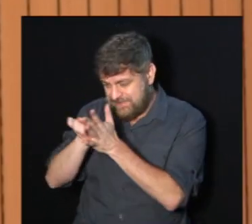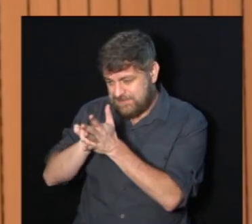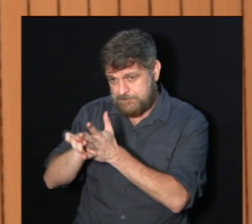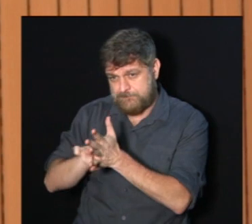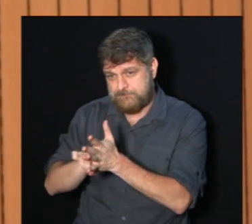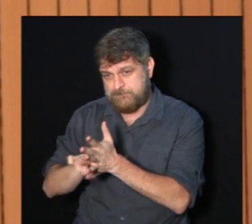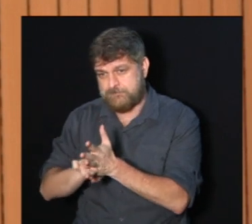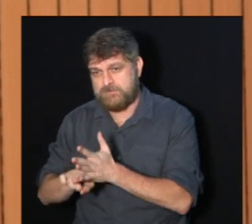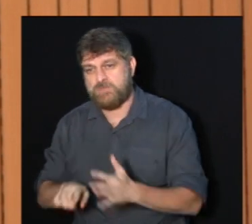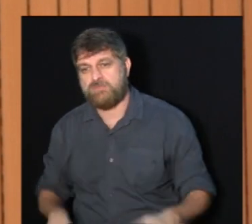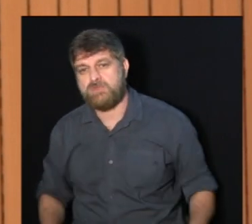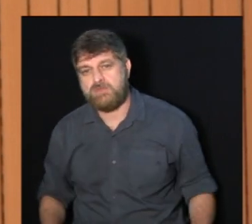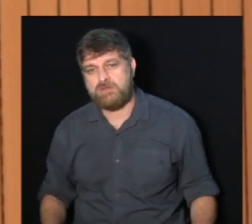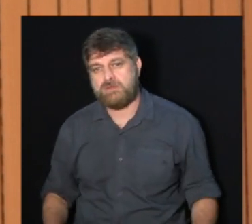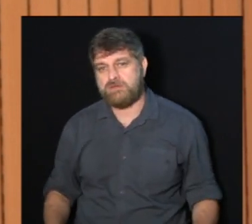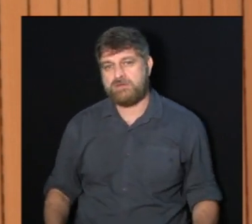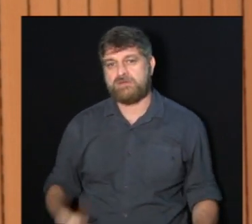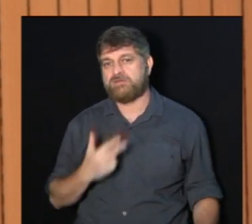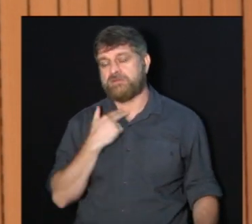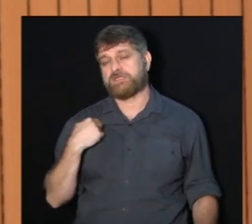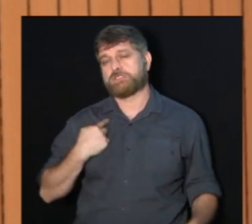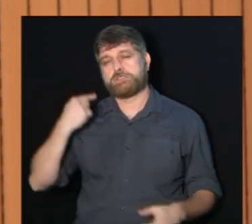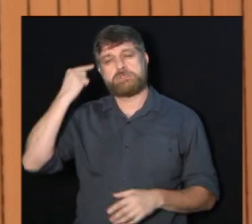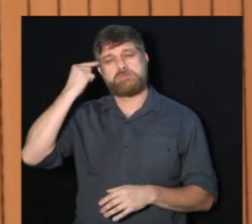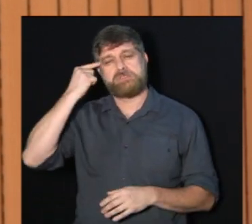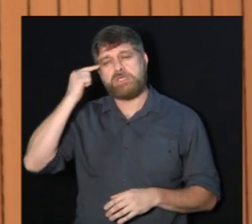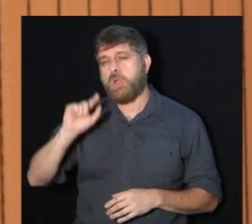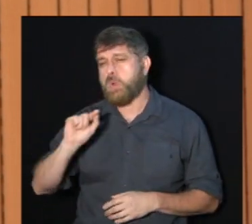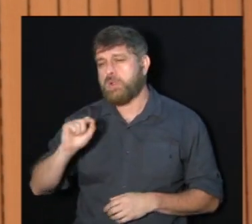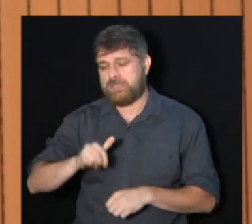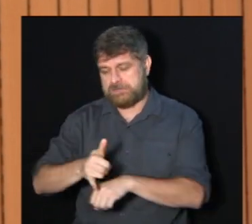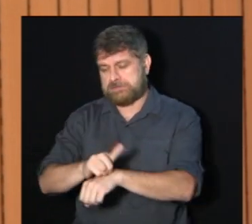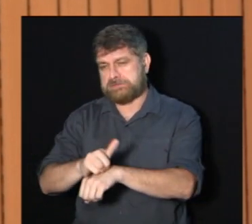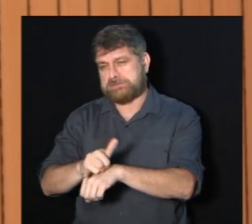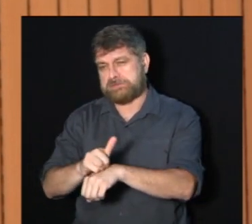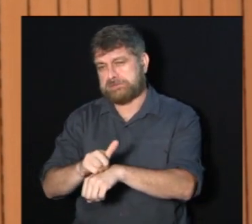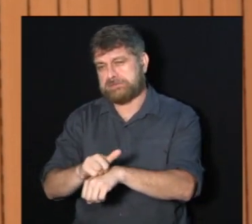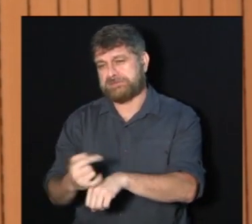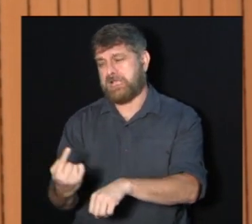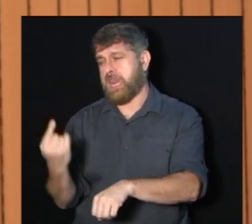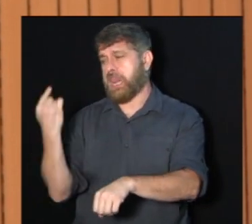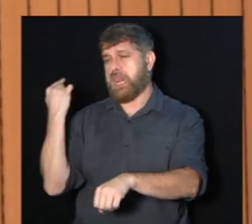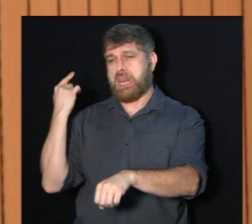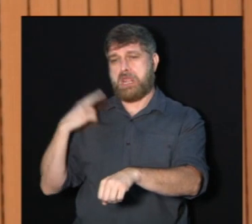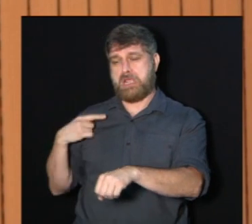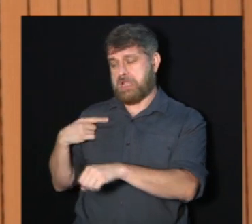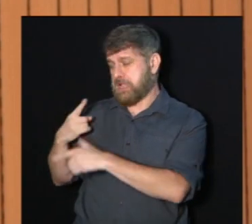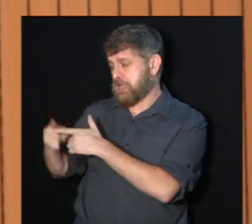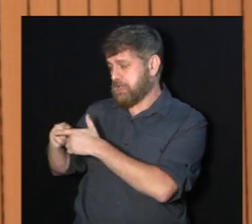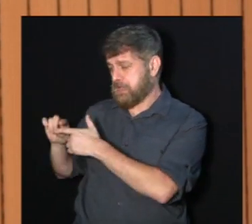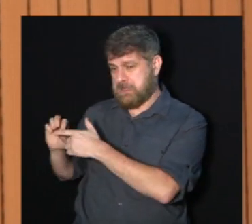é ciência. Não adianta a gente pensar que aquele choquinho lá de trás, que dava um resultado